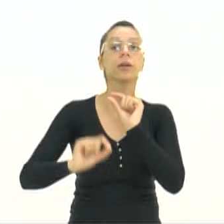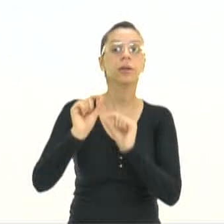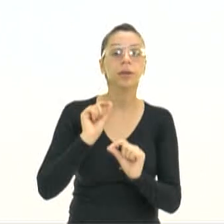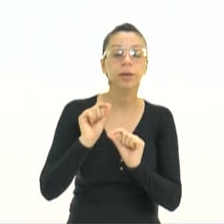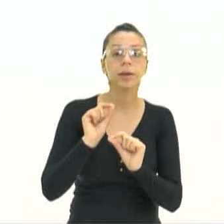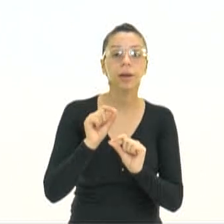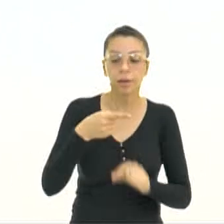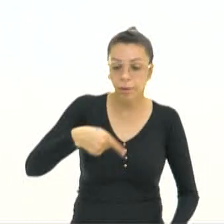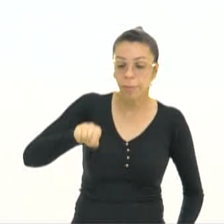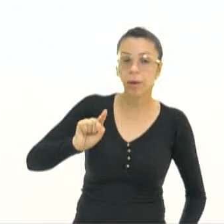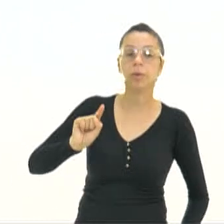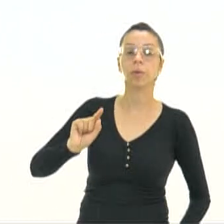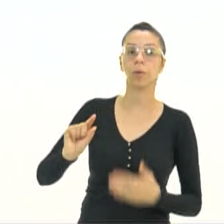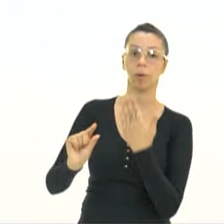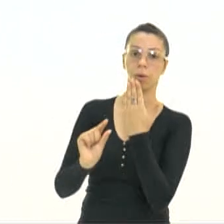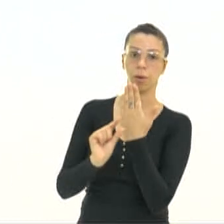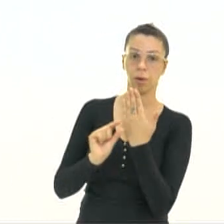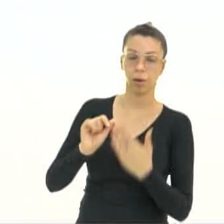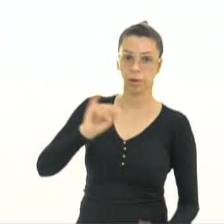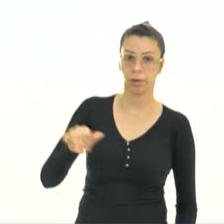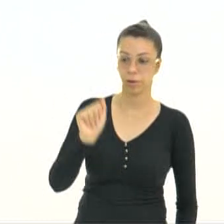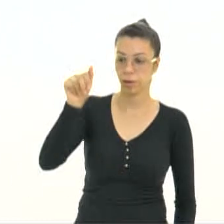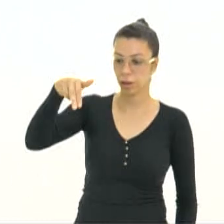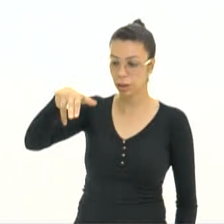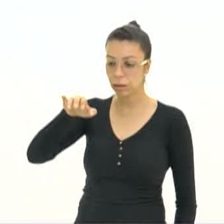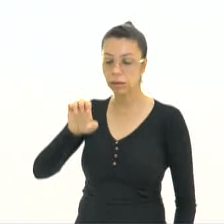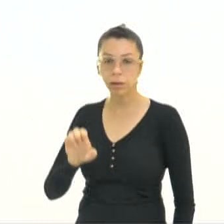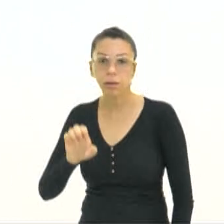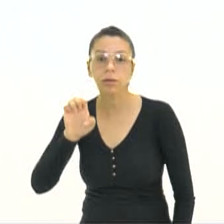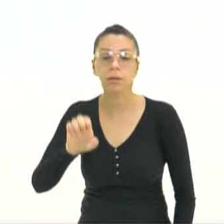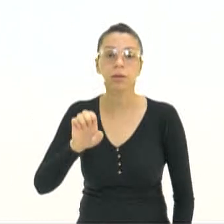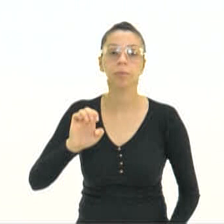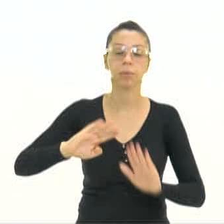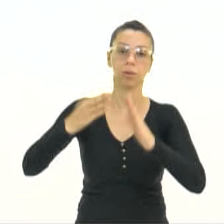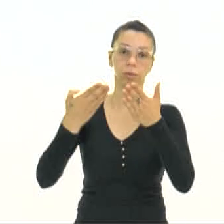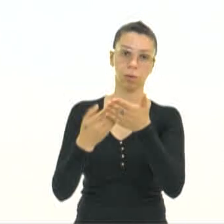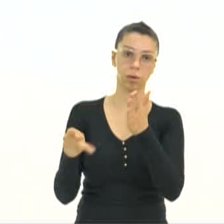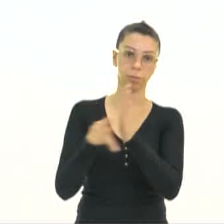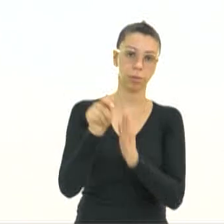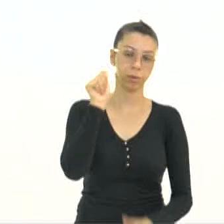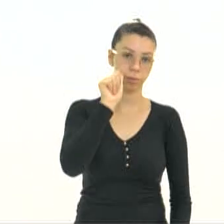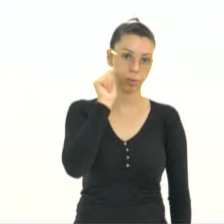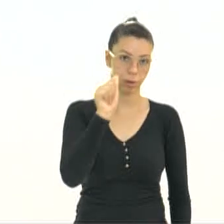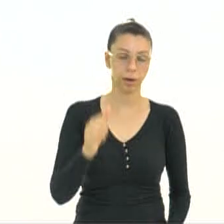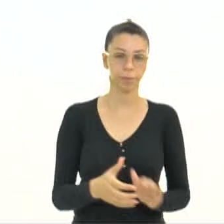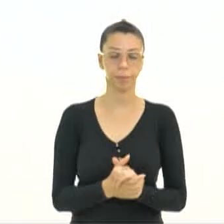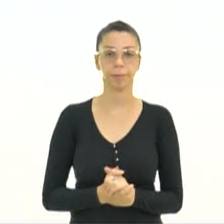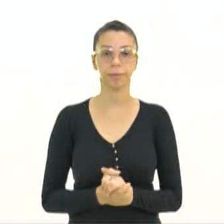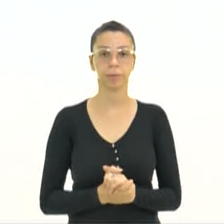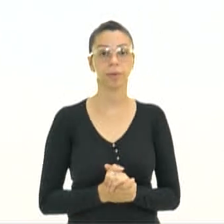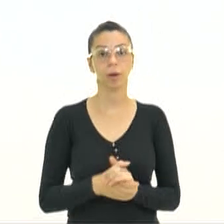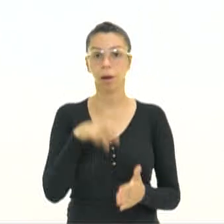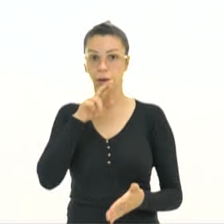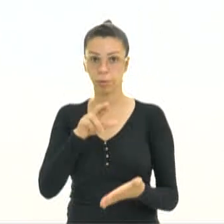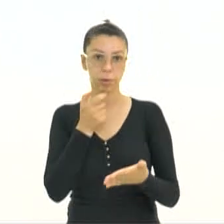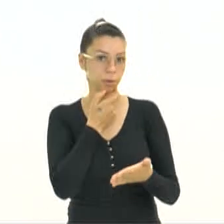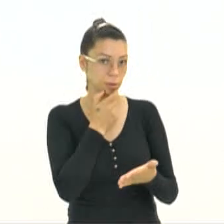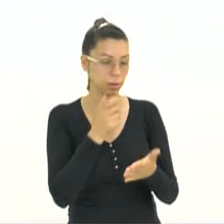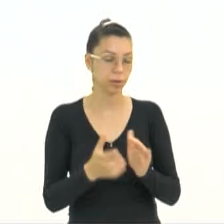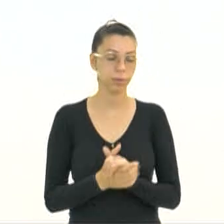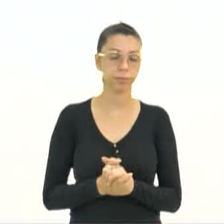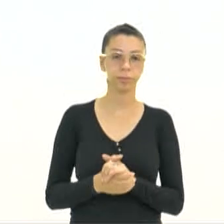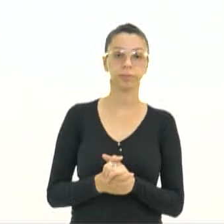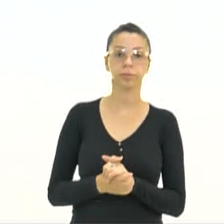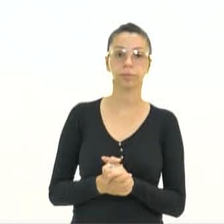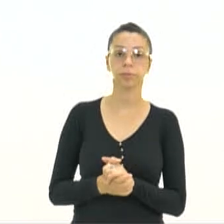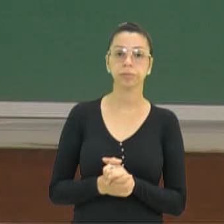uma escola de meninas? A gente sabe quem é, mas resposta em inglês. What does she become as an adult? Depois de adulta,